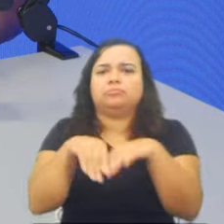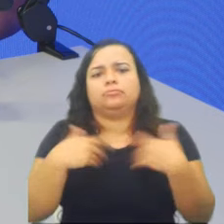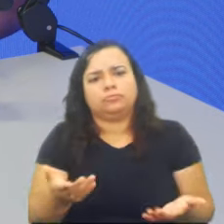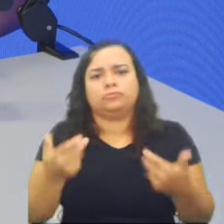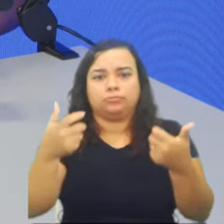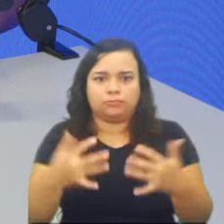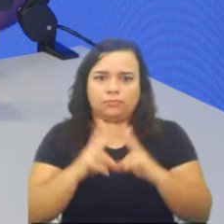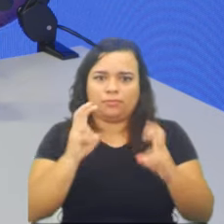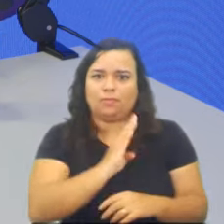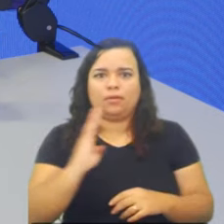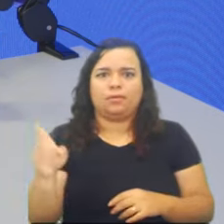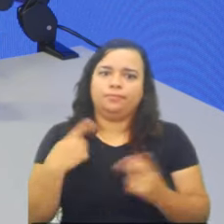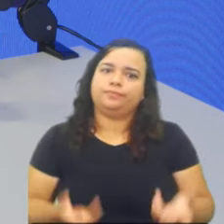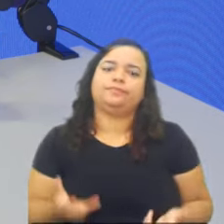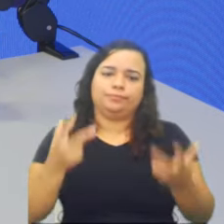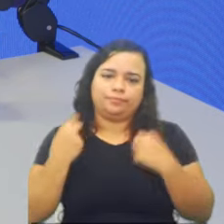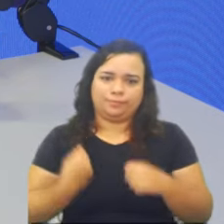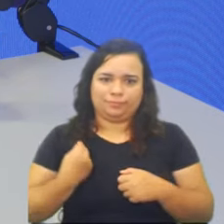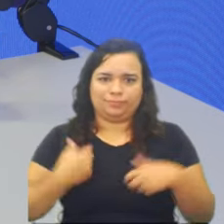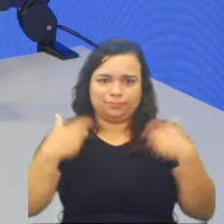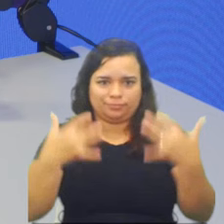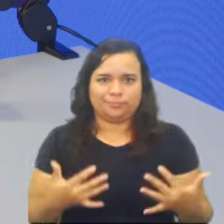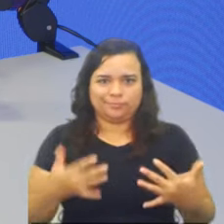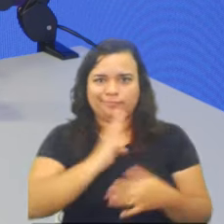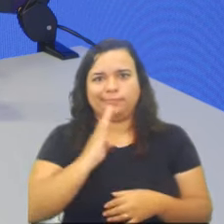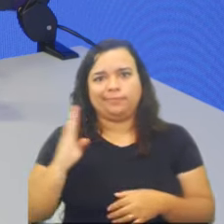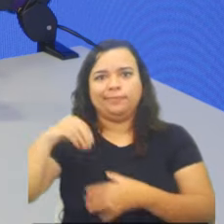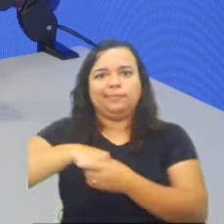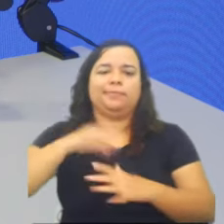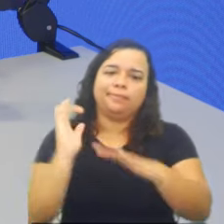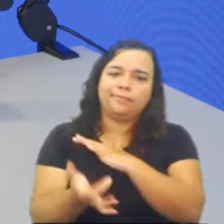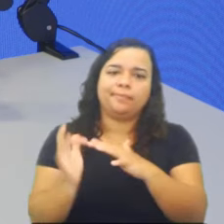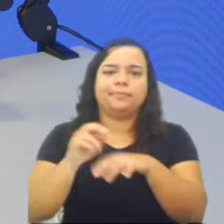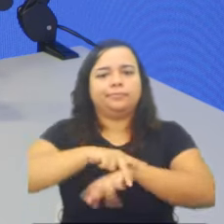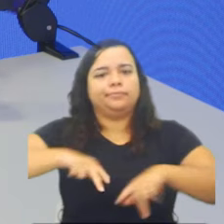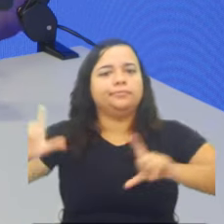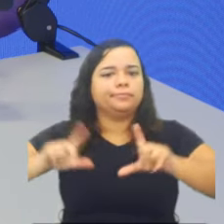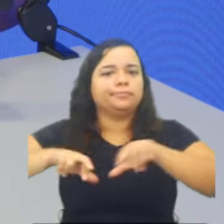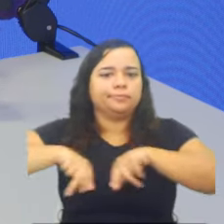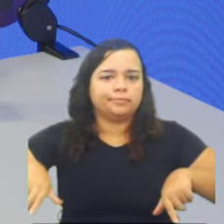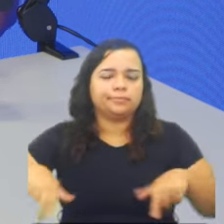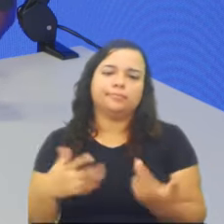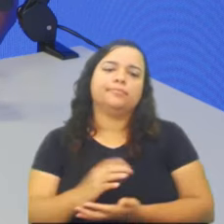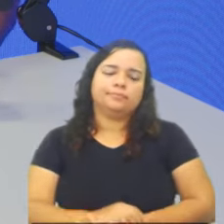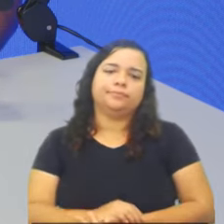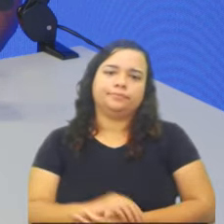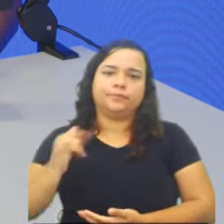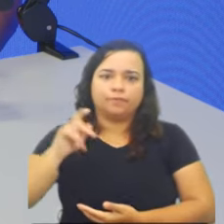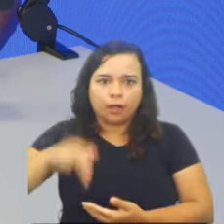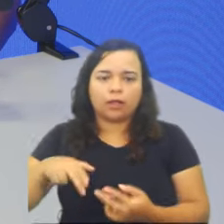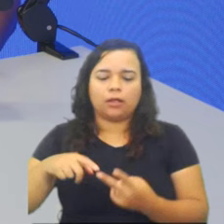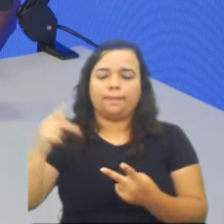BBB para dizer isso quandoo que amplifica a nossa existência estar em programas como esse em redes sociais como eu eu citei pequena Lô